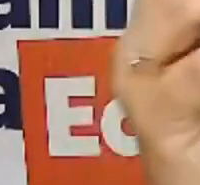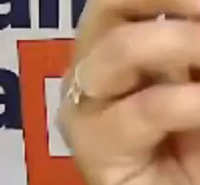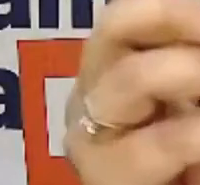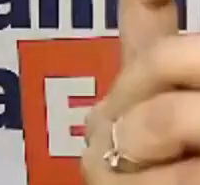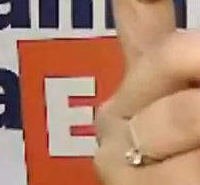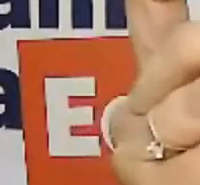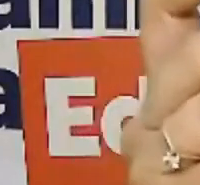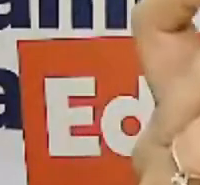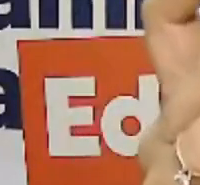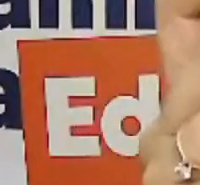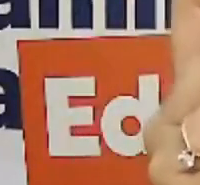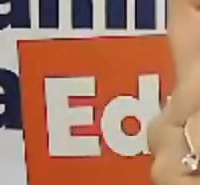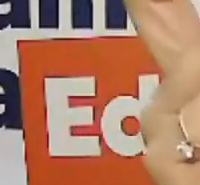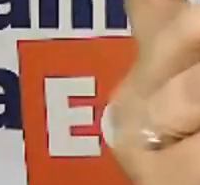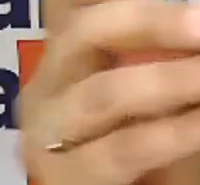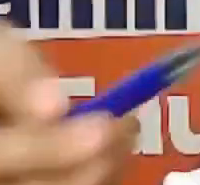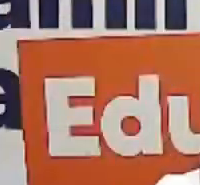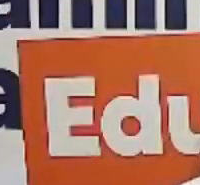Ó!